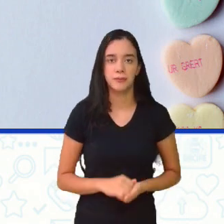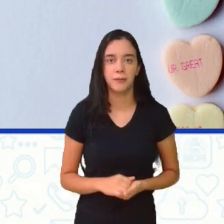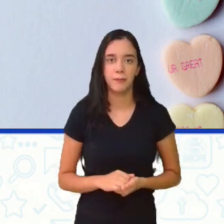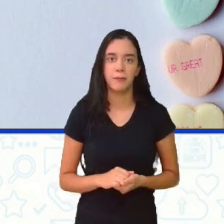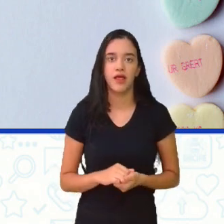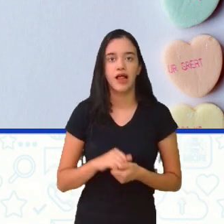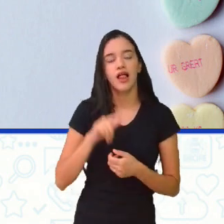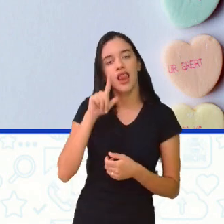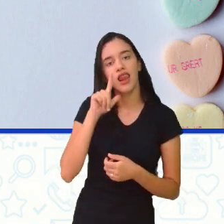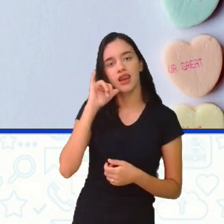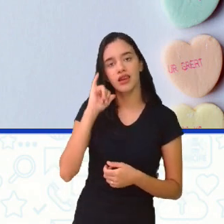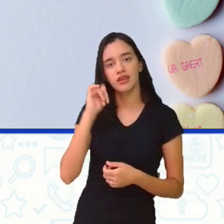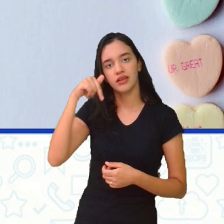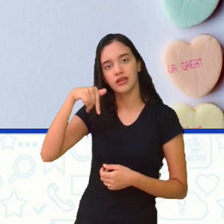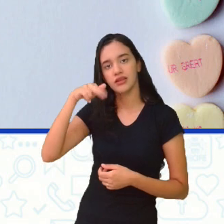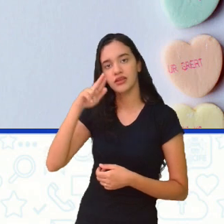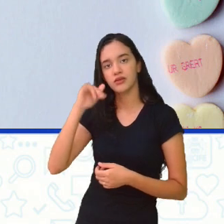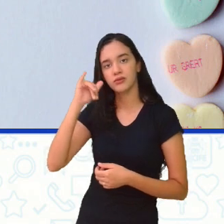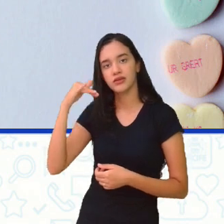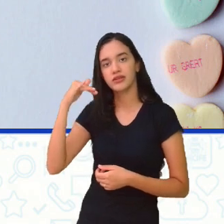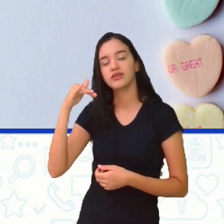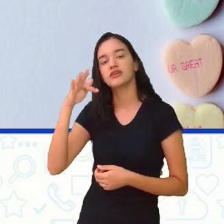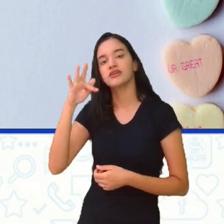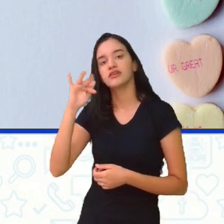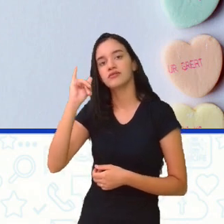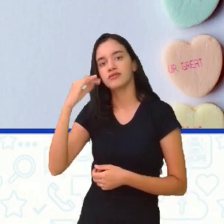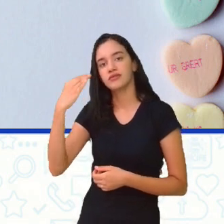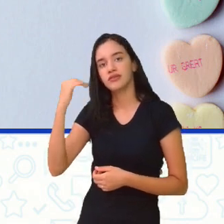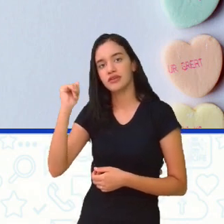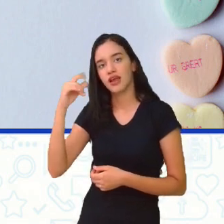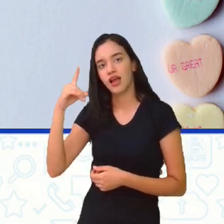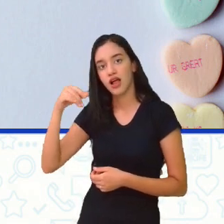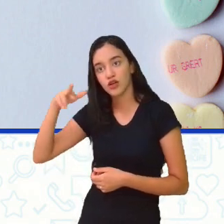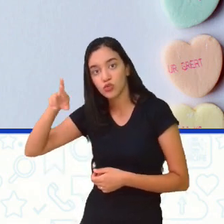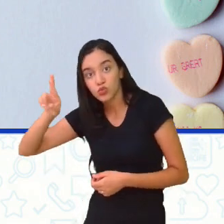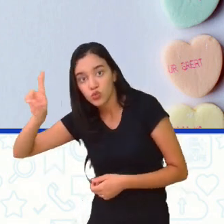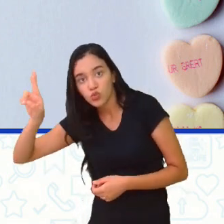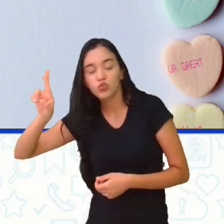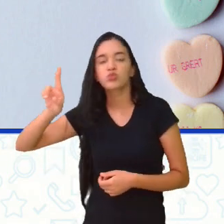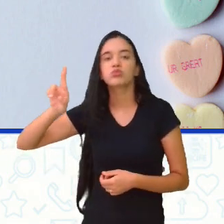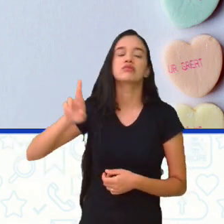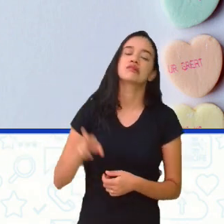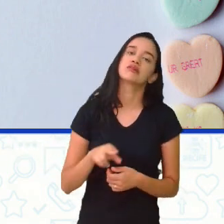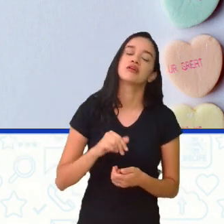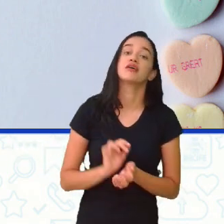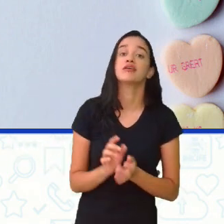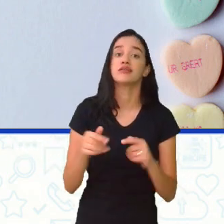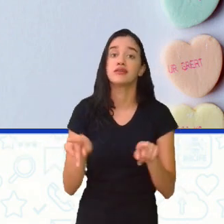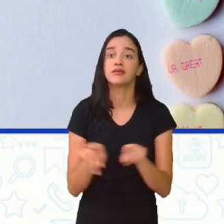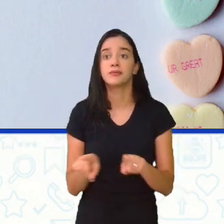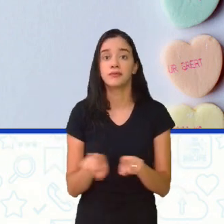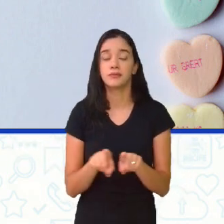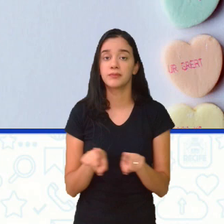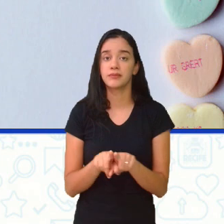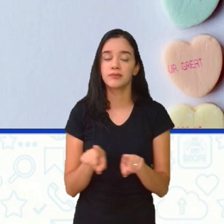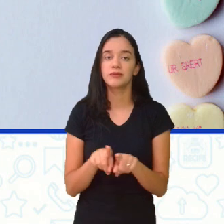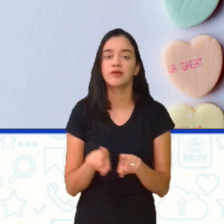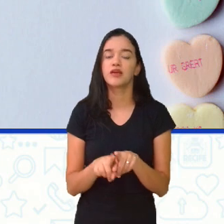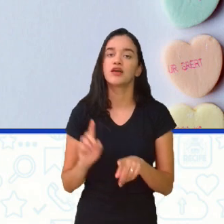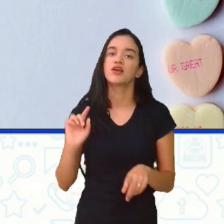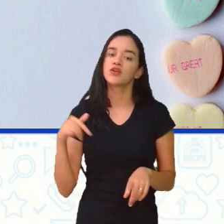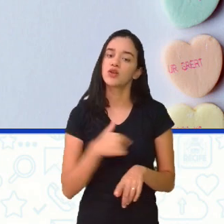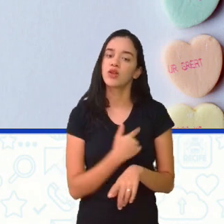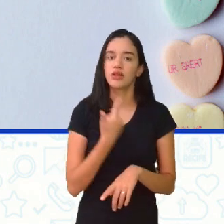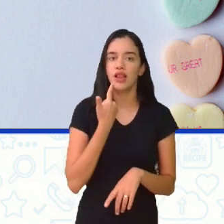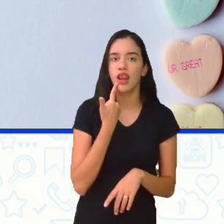liquidificador, e você cantar aquela sílaba, você já sabe a sílaba mais forte, né? Vale lembrar que em nossa